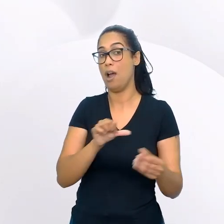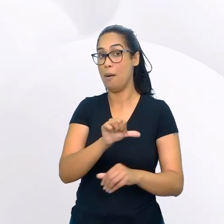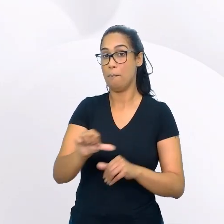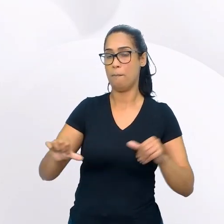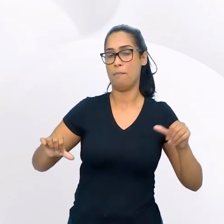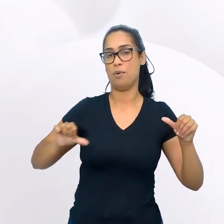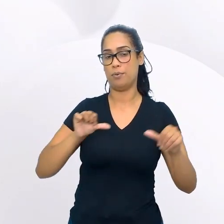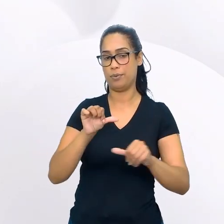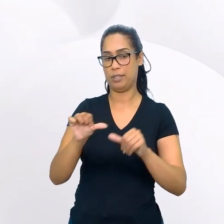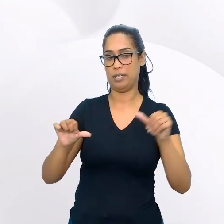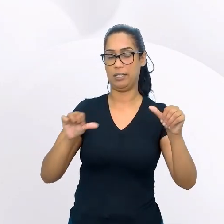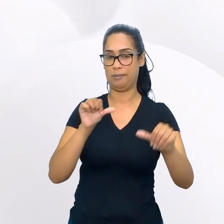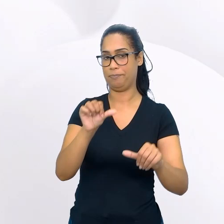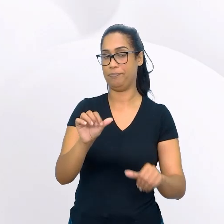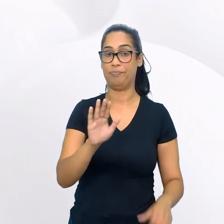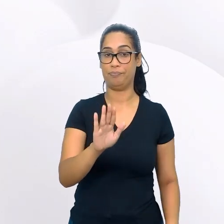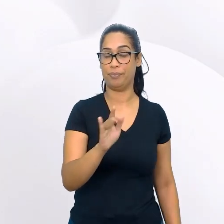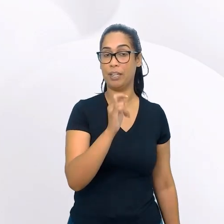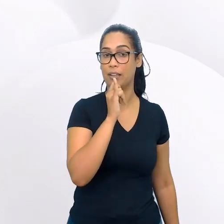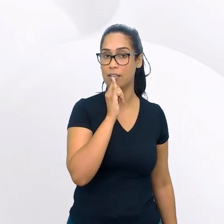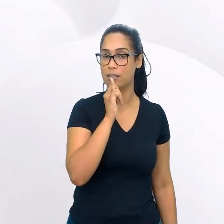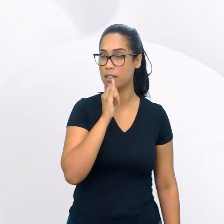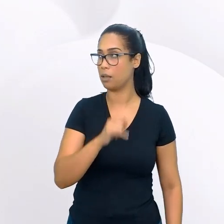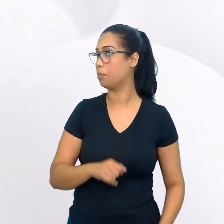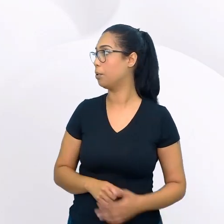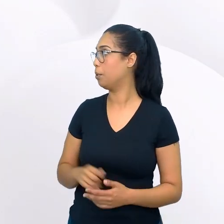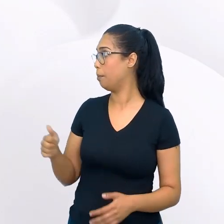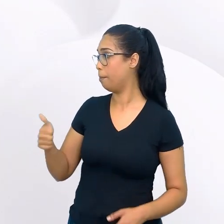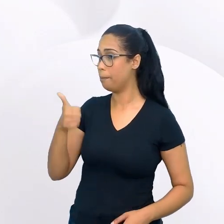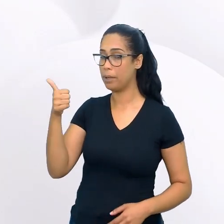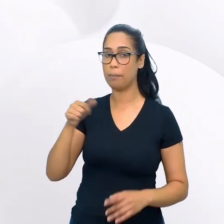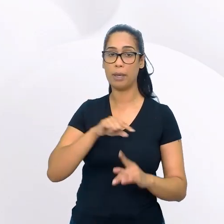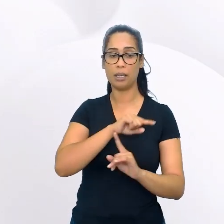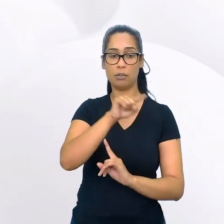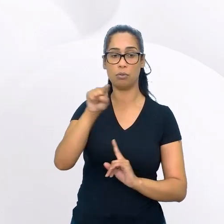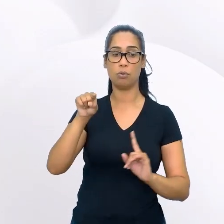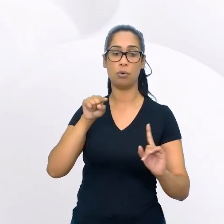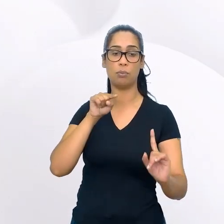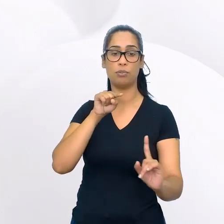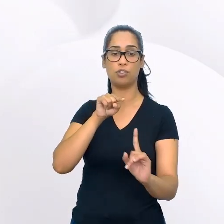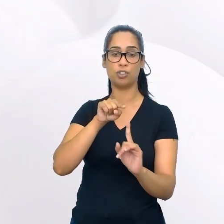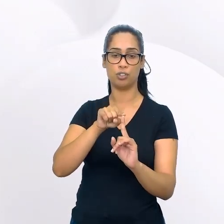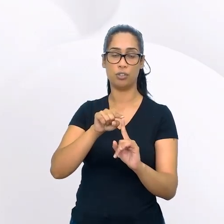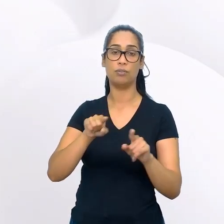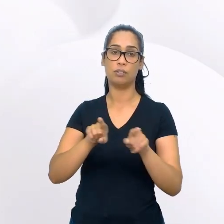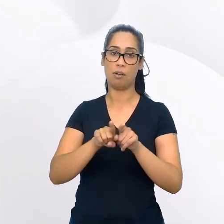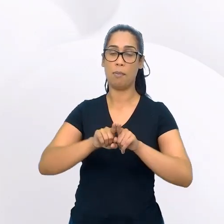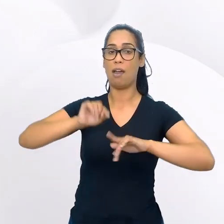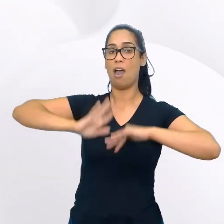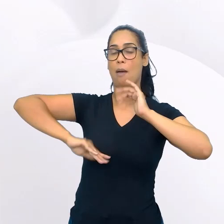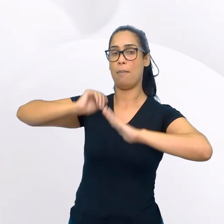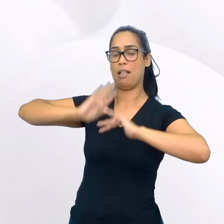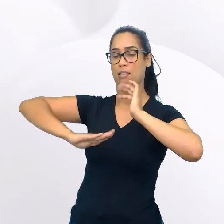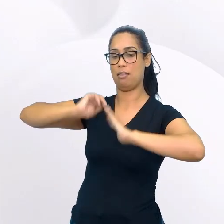por exemplo nosso primeiro aqui dos objetivos as competências e habilidades até